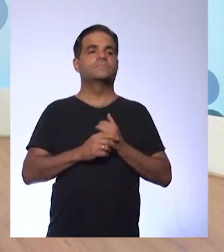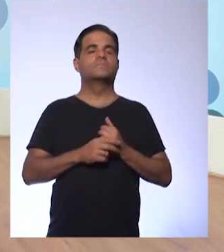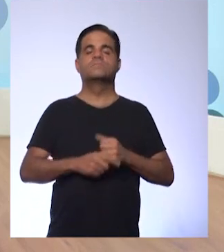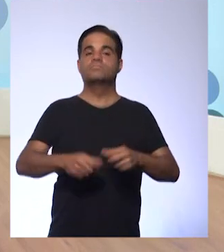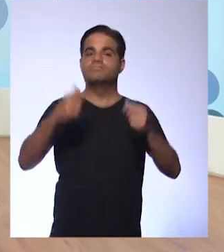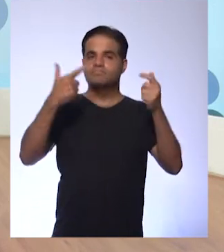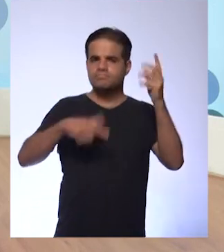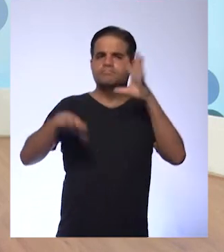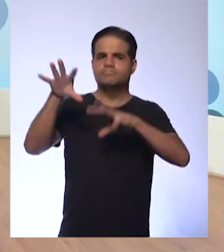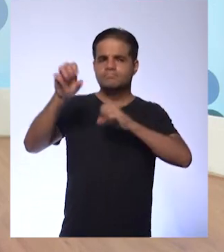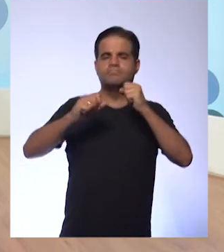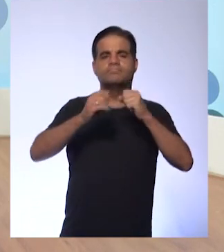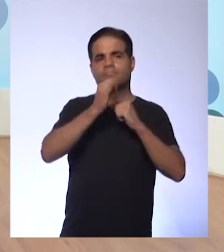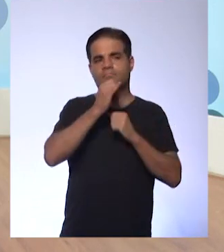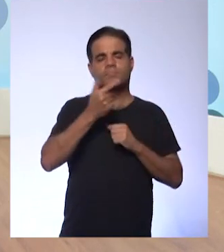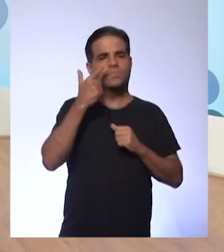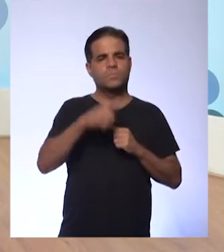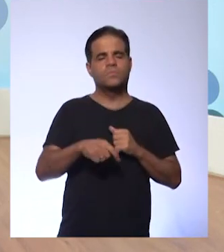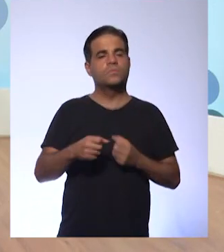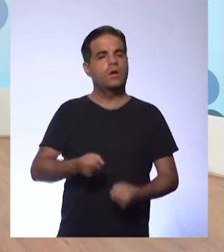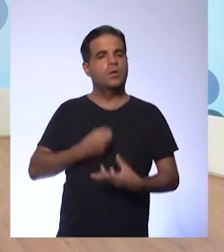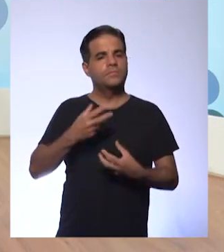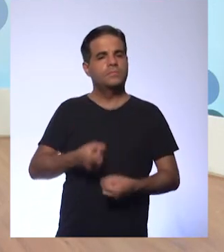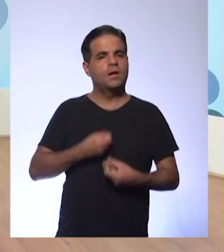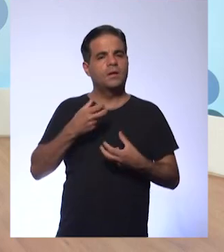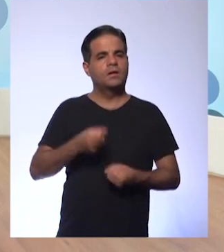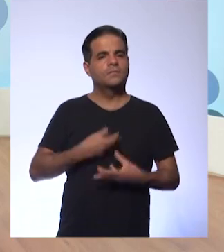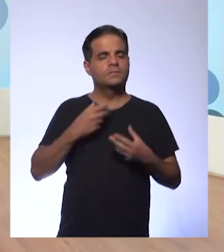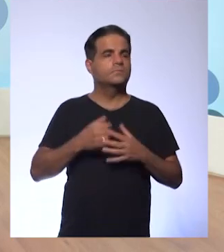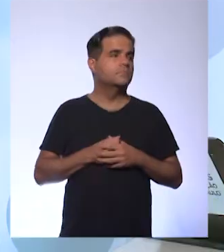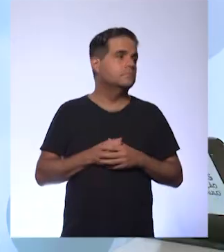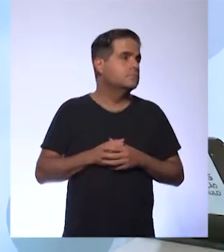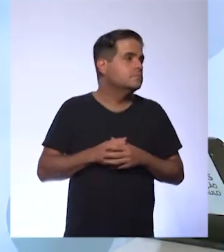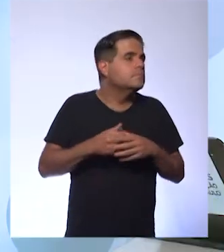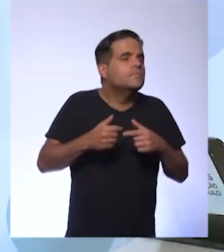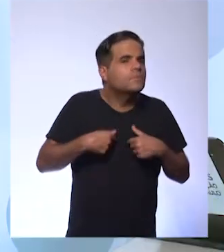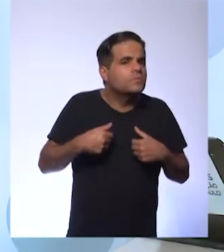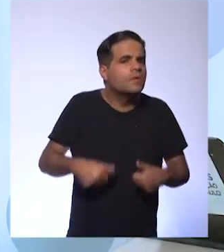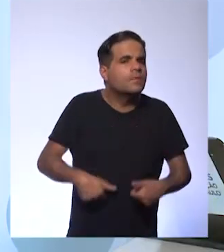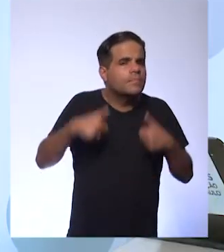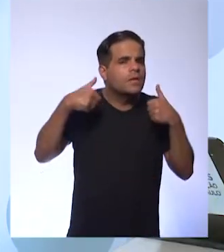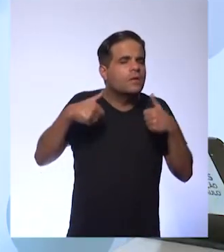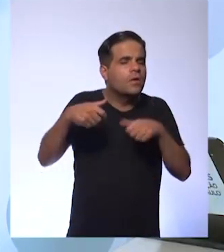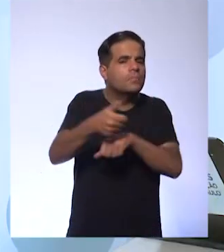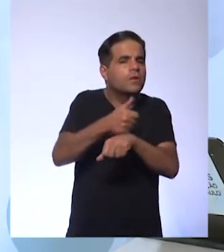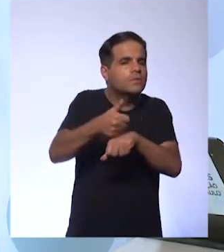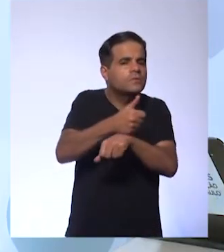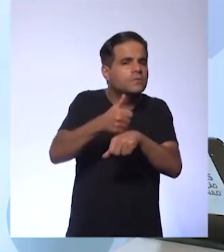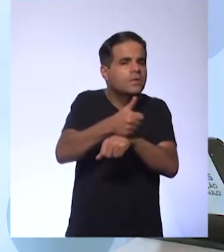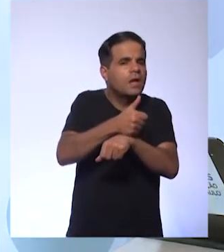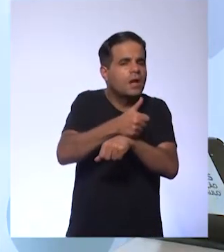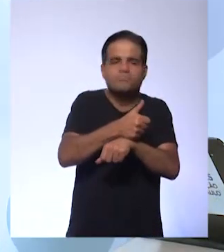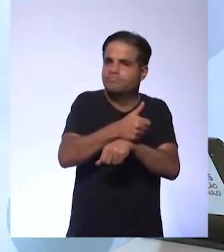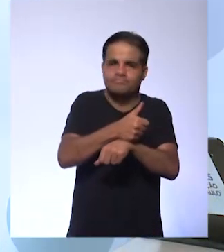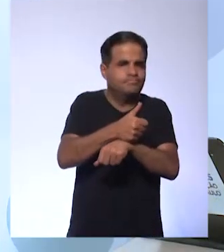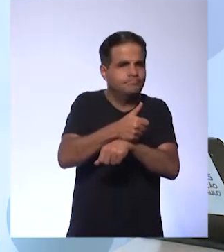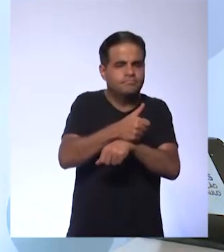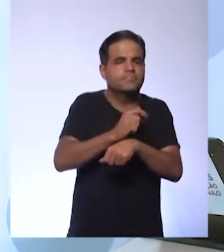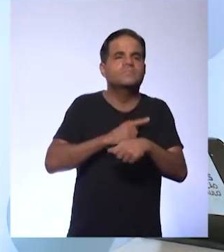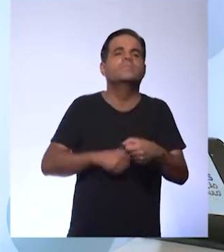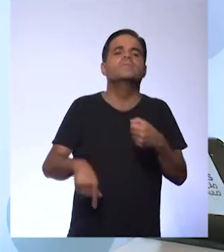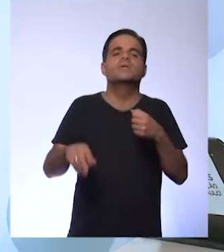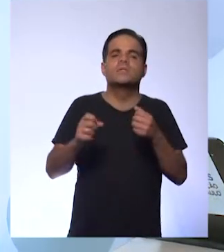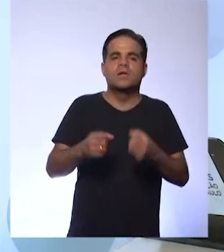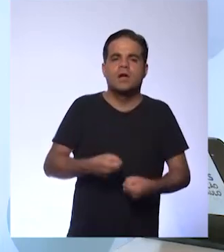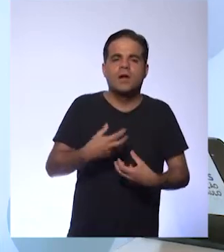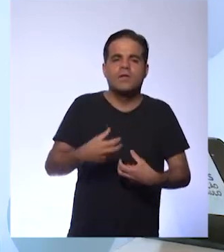mais exemplos. Peguei um outro verso. Não sou a melhor profissional. A gente tem esse verso.